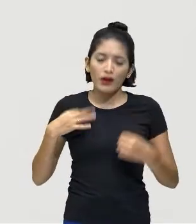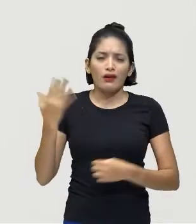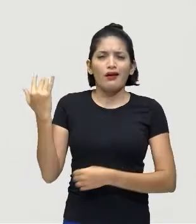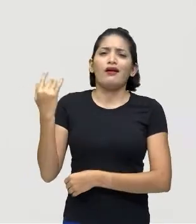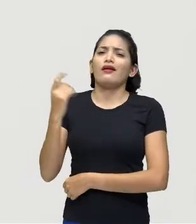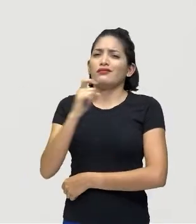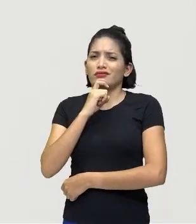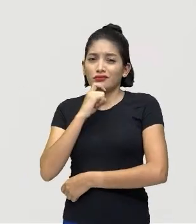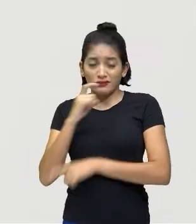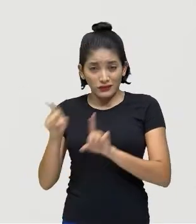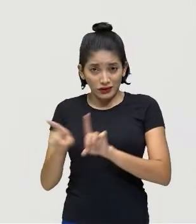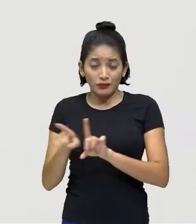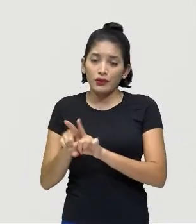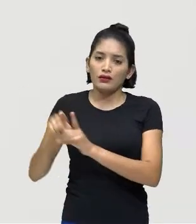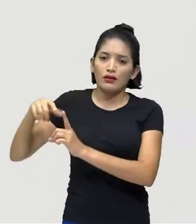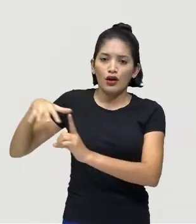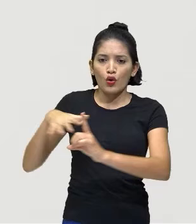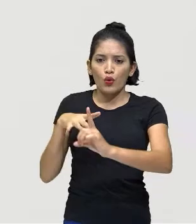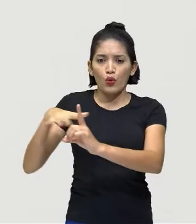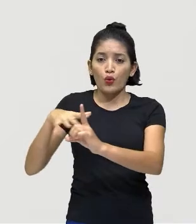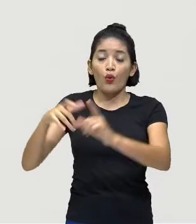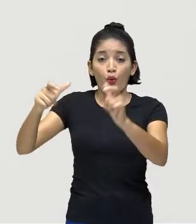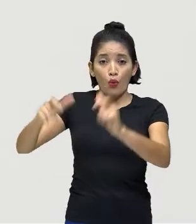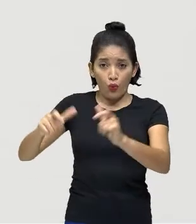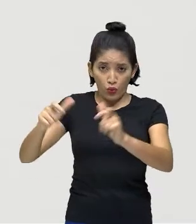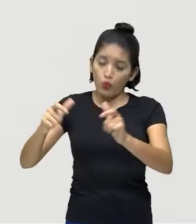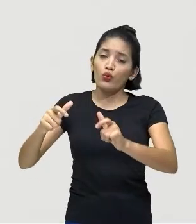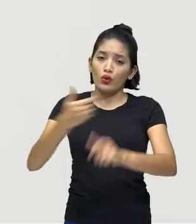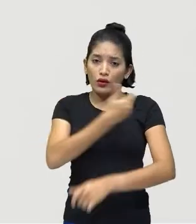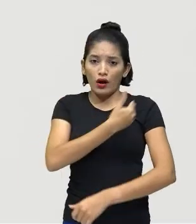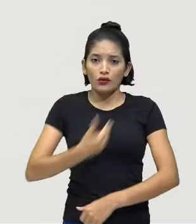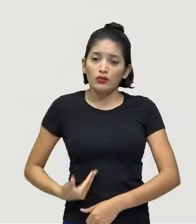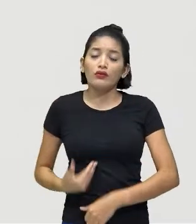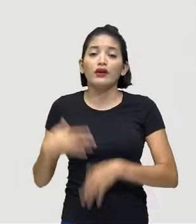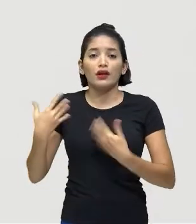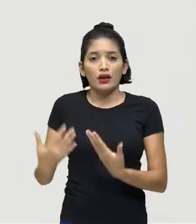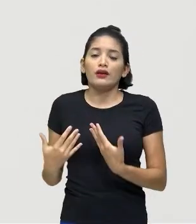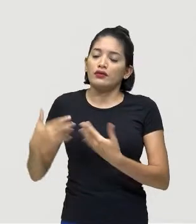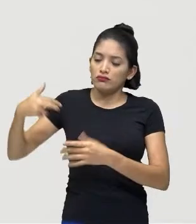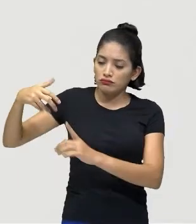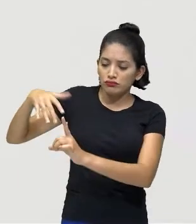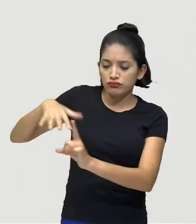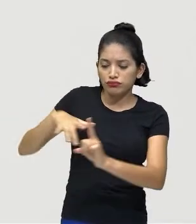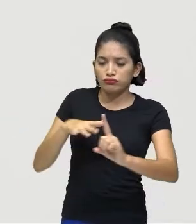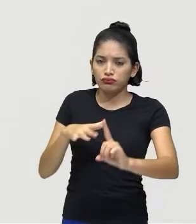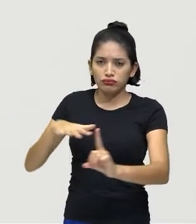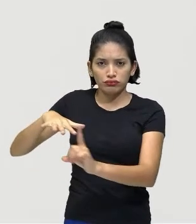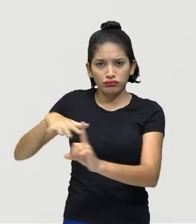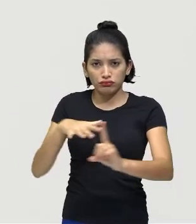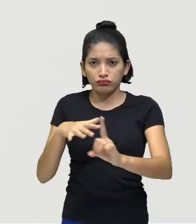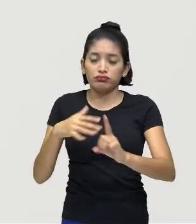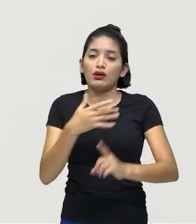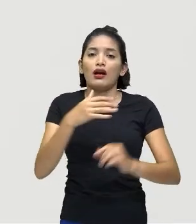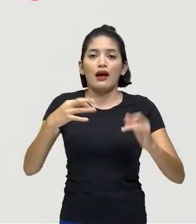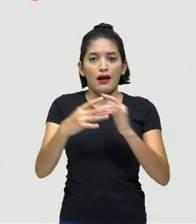e ele vai aqui em direção ao Palácio do Governo. Ele transita a cidade fazendo essa